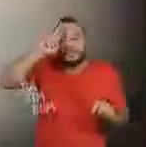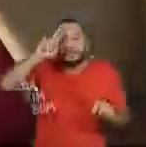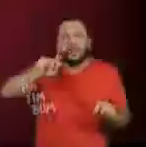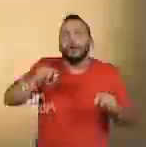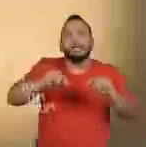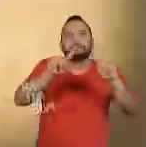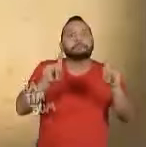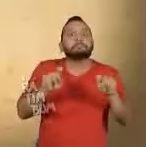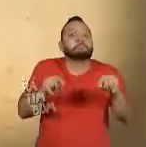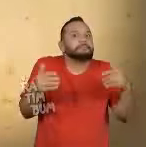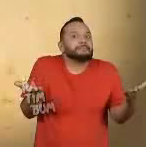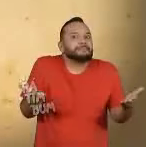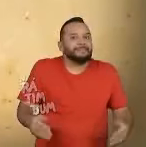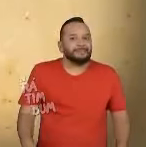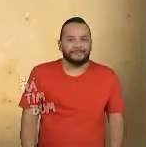hoje?